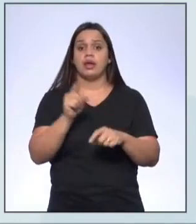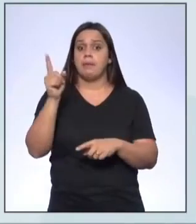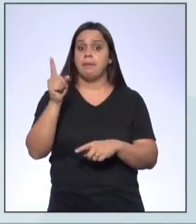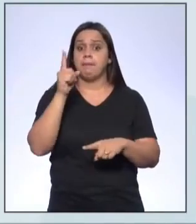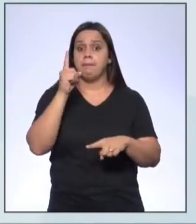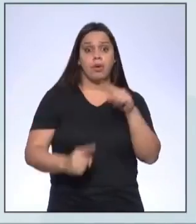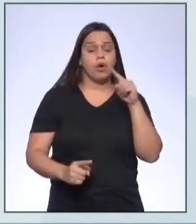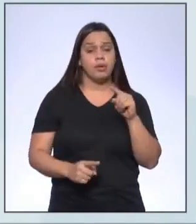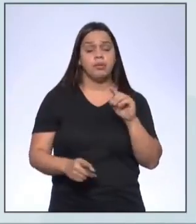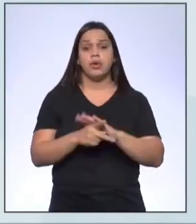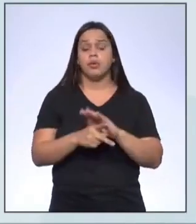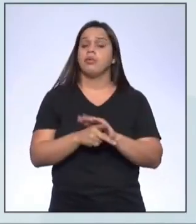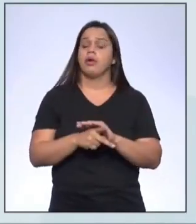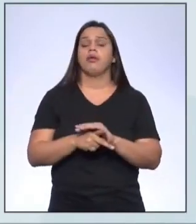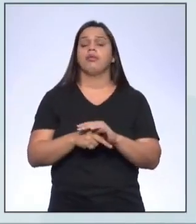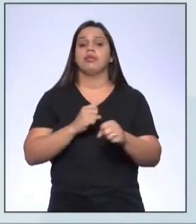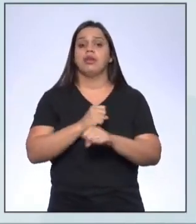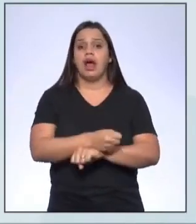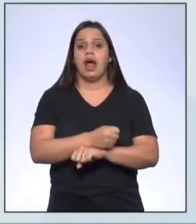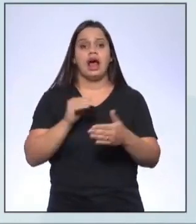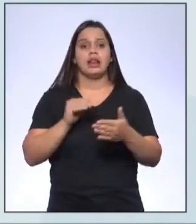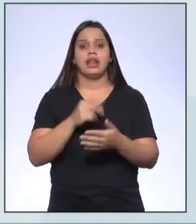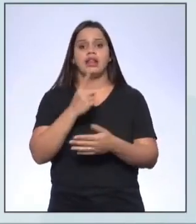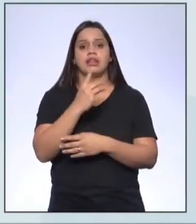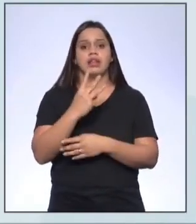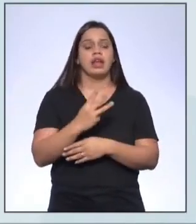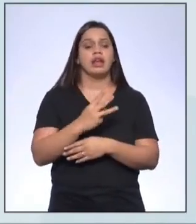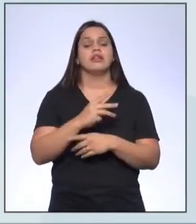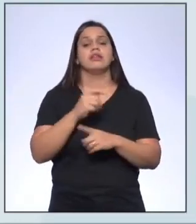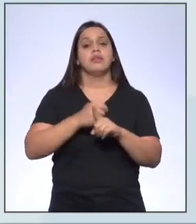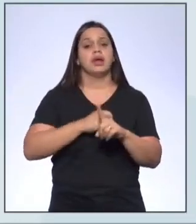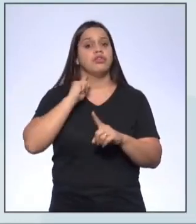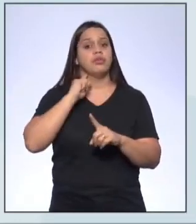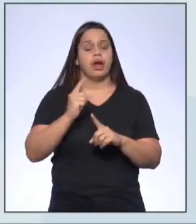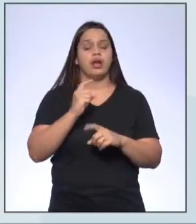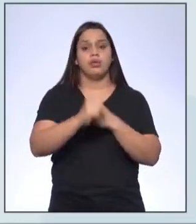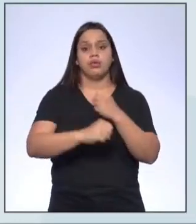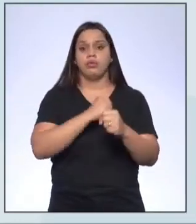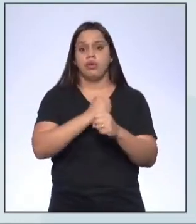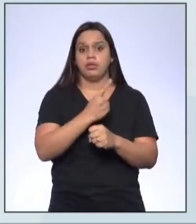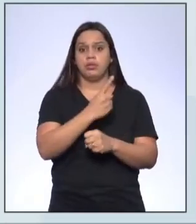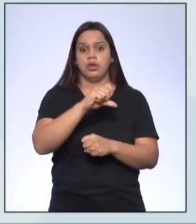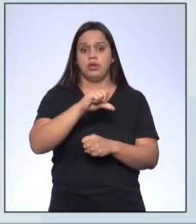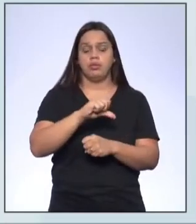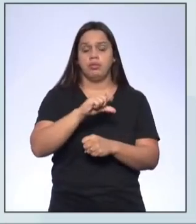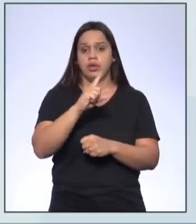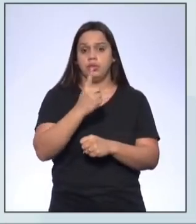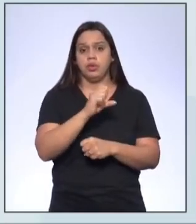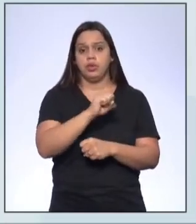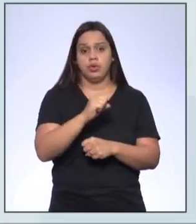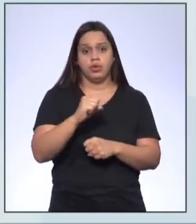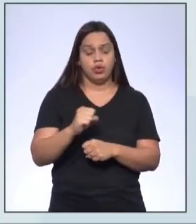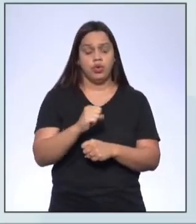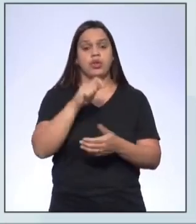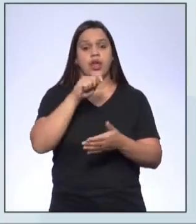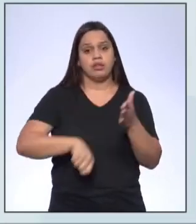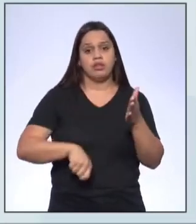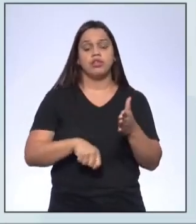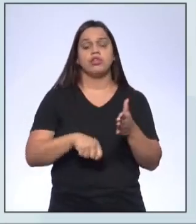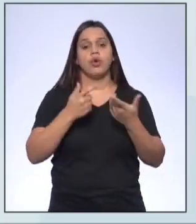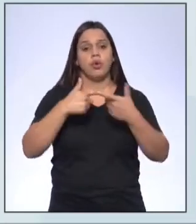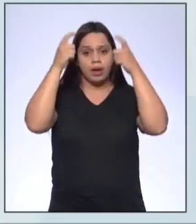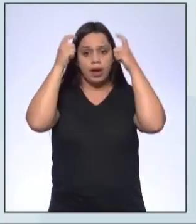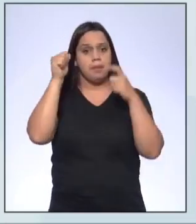em 13 de maio de 1888, que nós temos a Lei Áurea, né, que foi assinada pela princesa